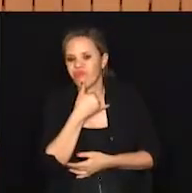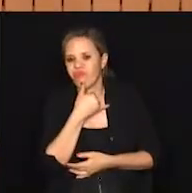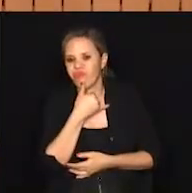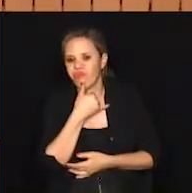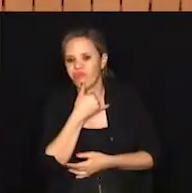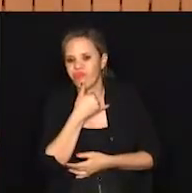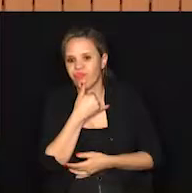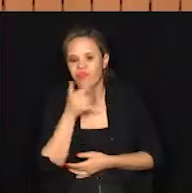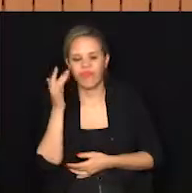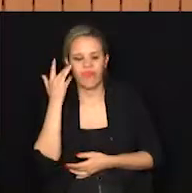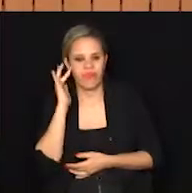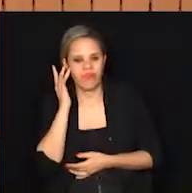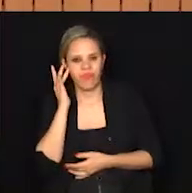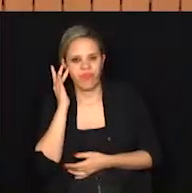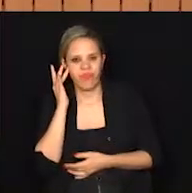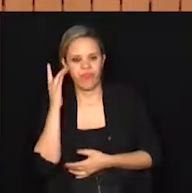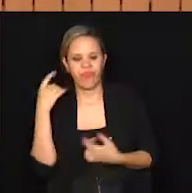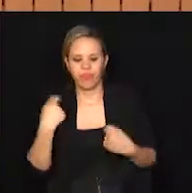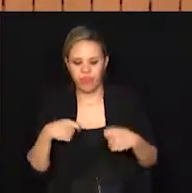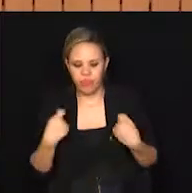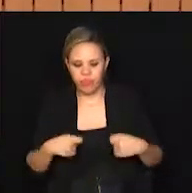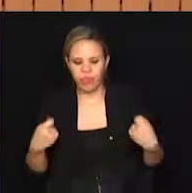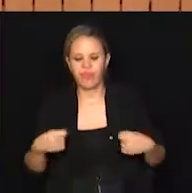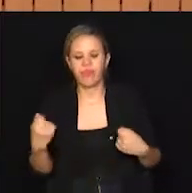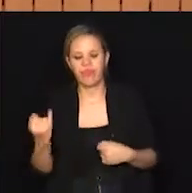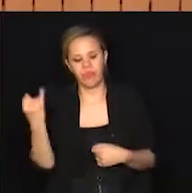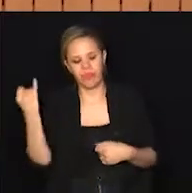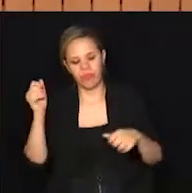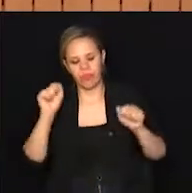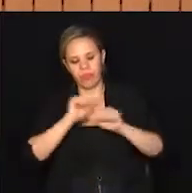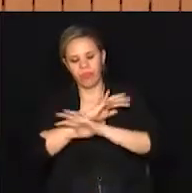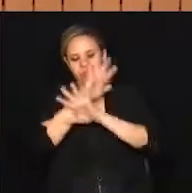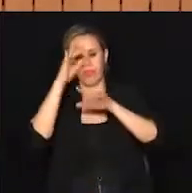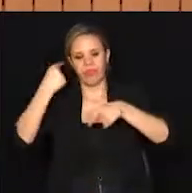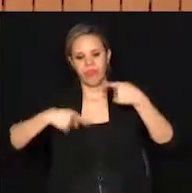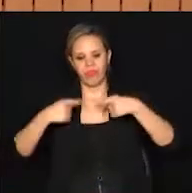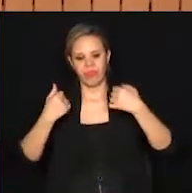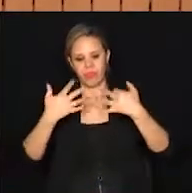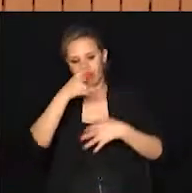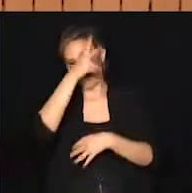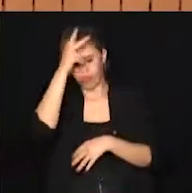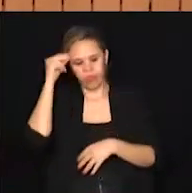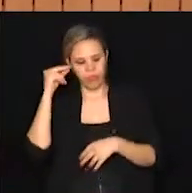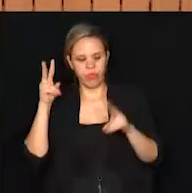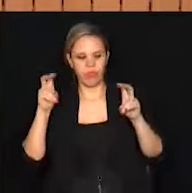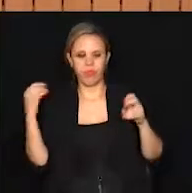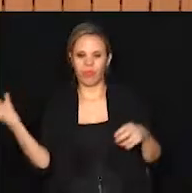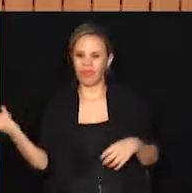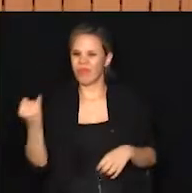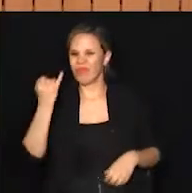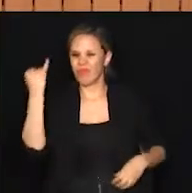Nós consideramos que a transparência, um debate público sobre um tema tão